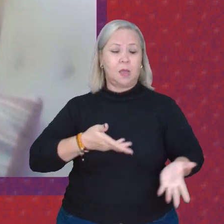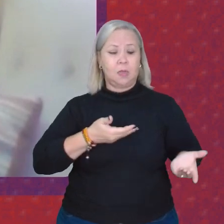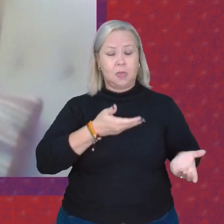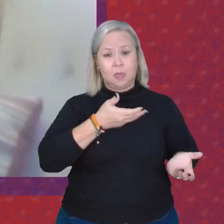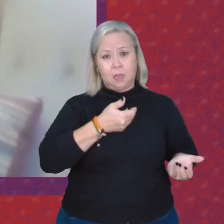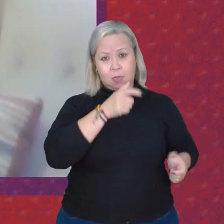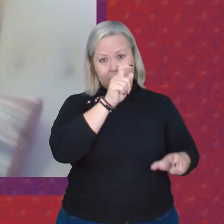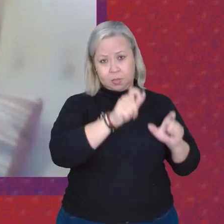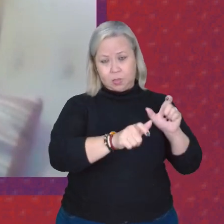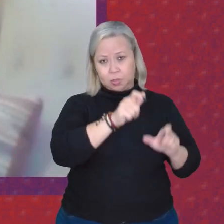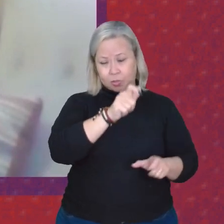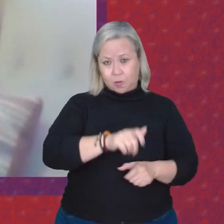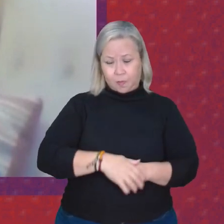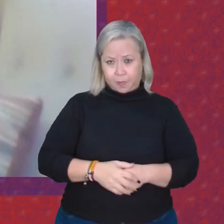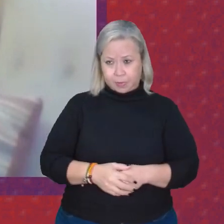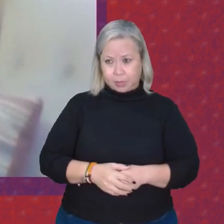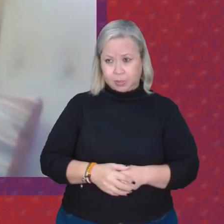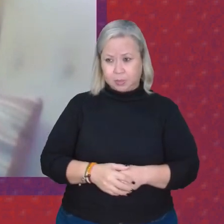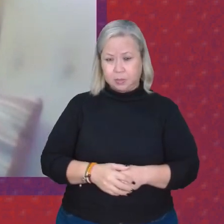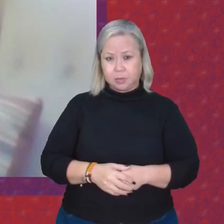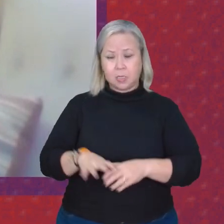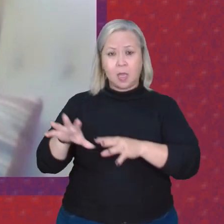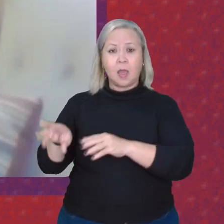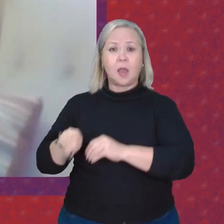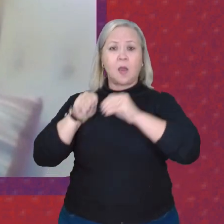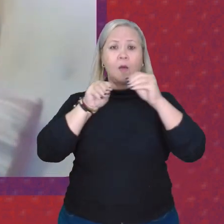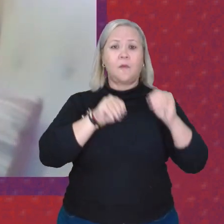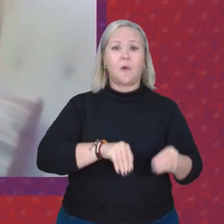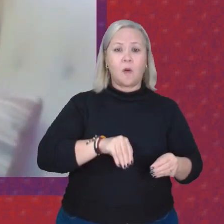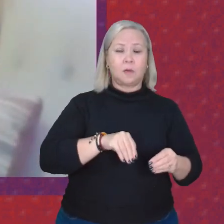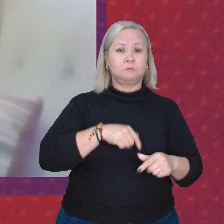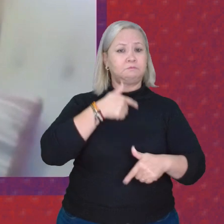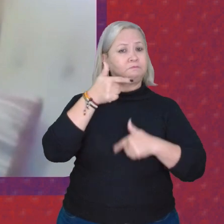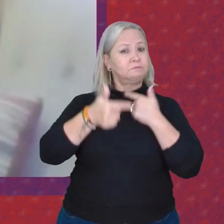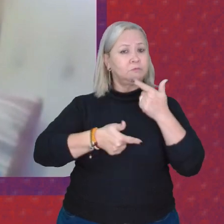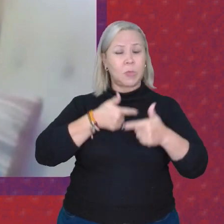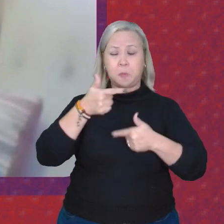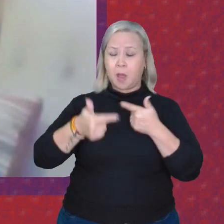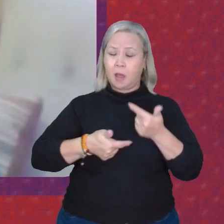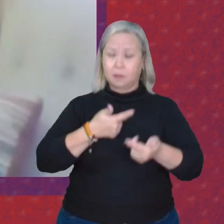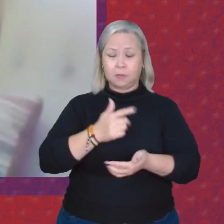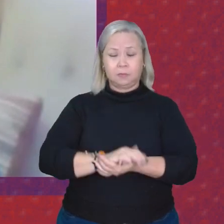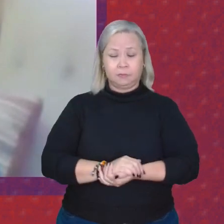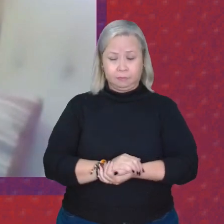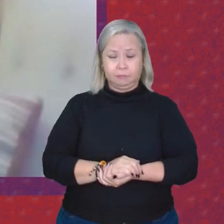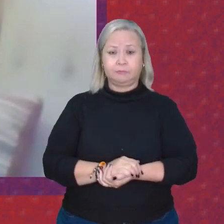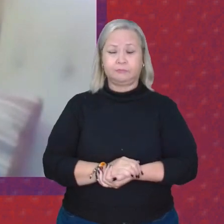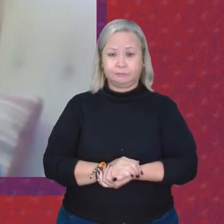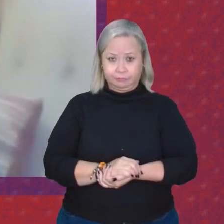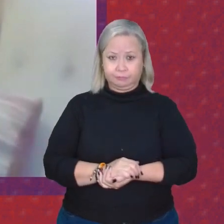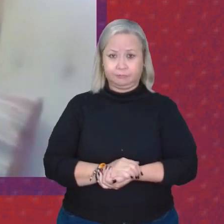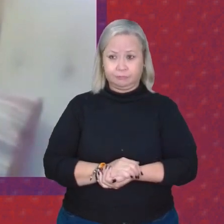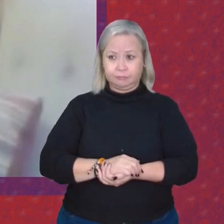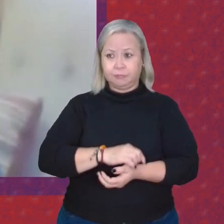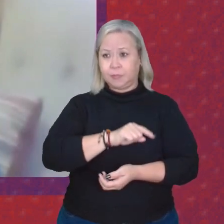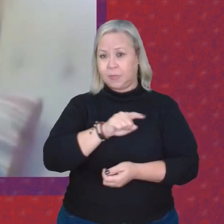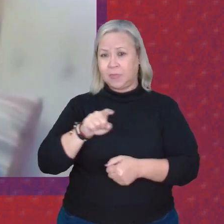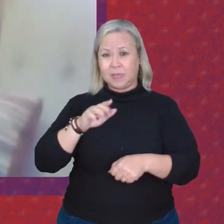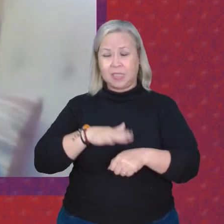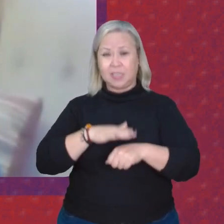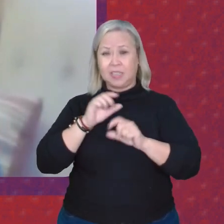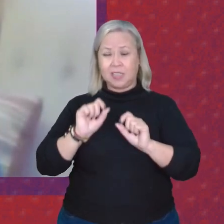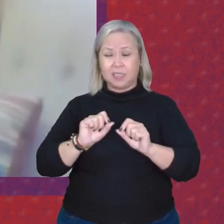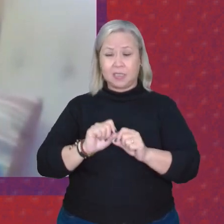jovens, fora da força de trabalho. E isso é mais